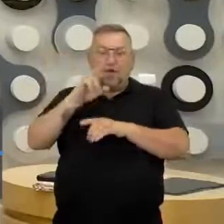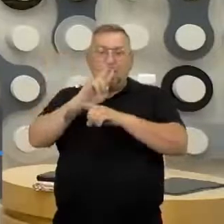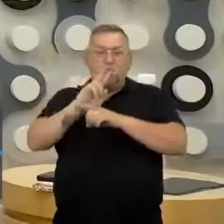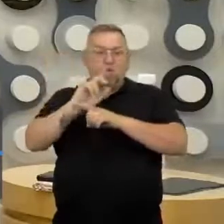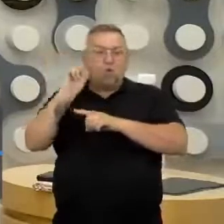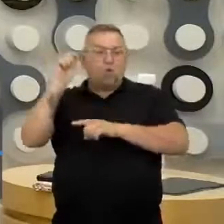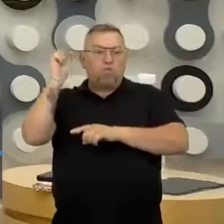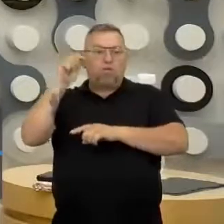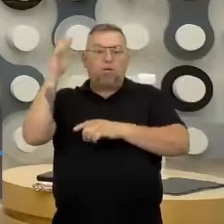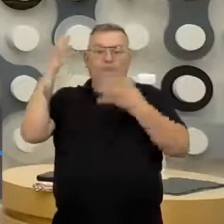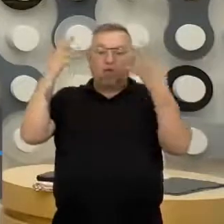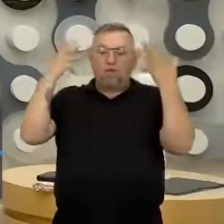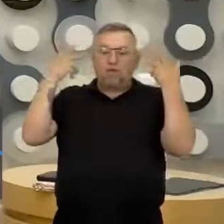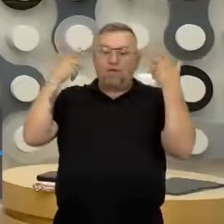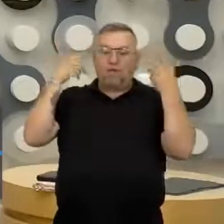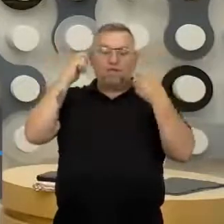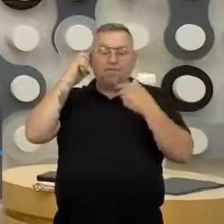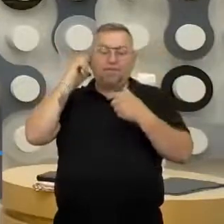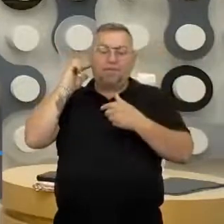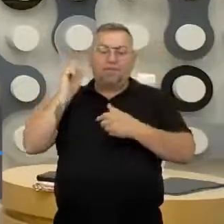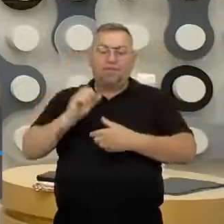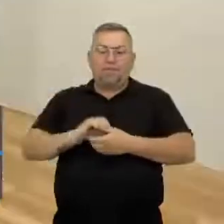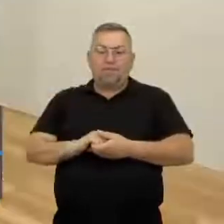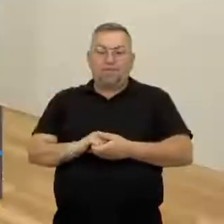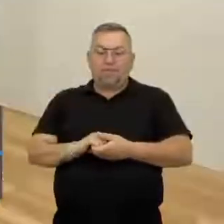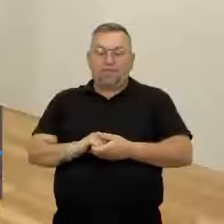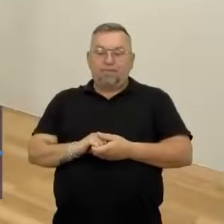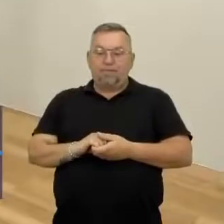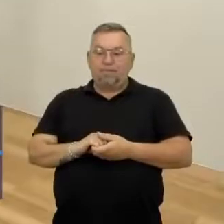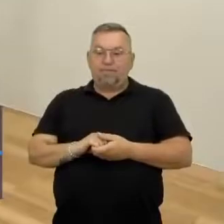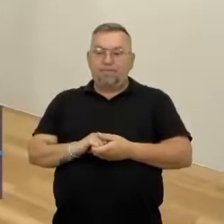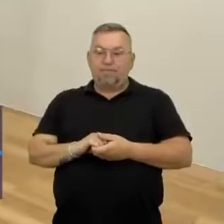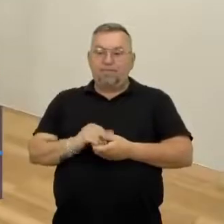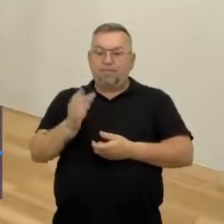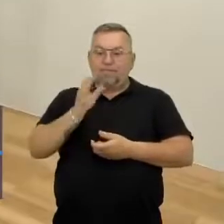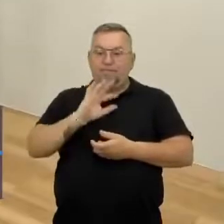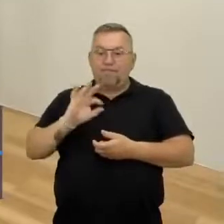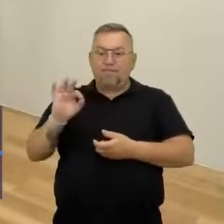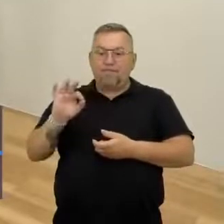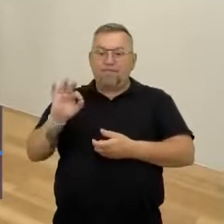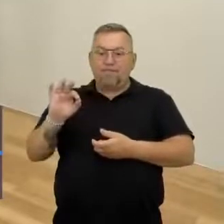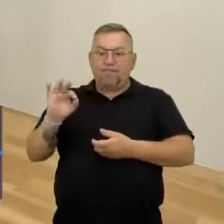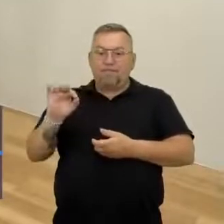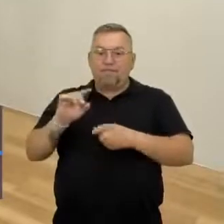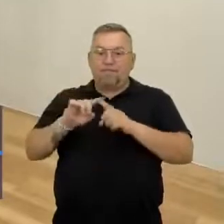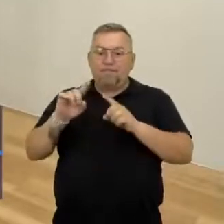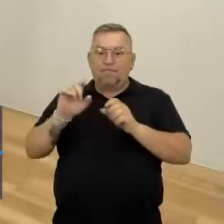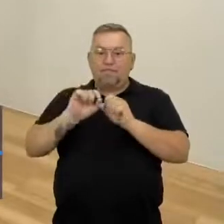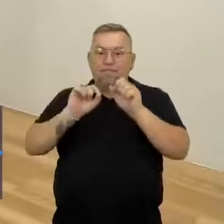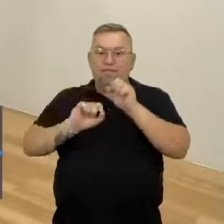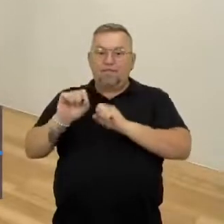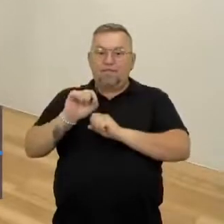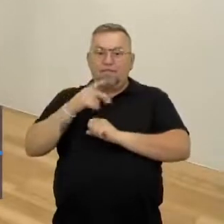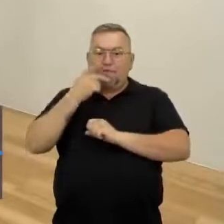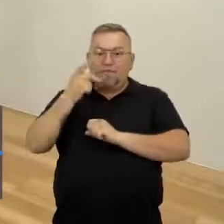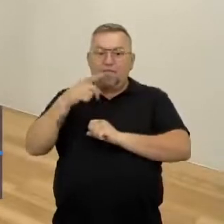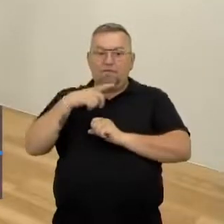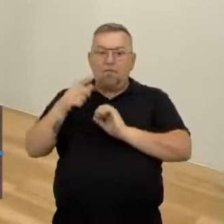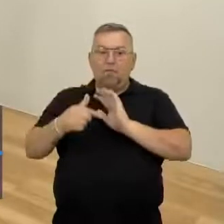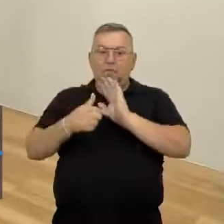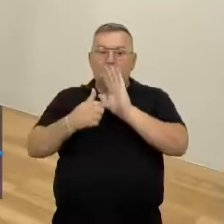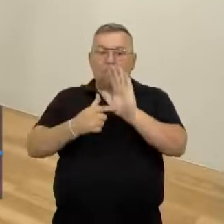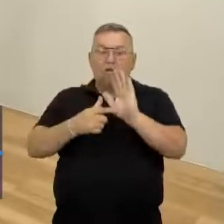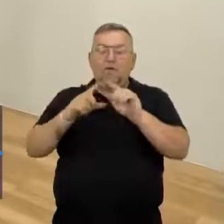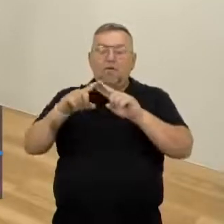animais. Ah, é verdade. Não existe, não mais. Existe mais. Que ainda bem, né? Assim, particularmente. Ah, e a professora Silvia Leida comentou do apresentador